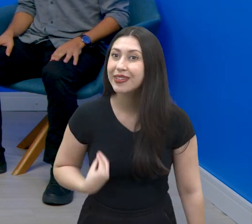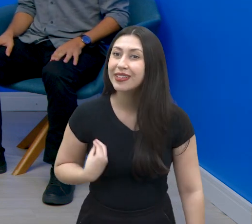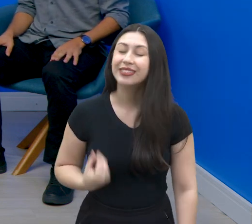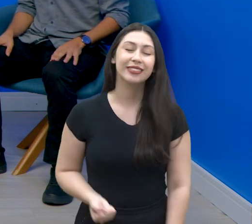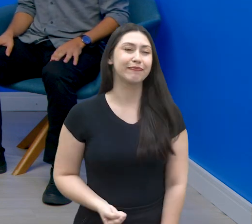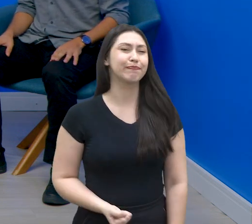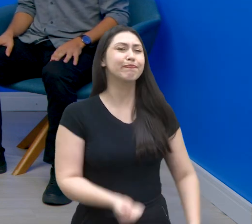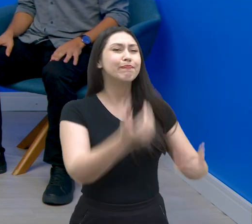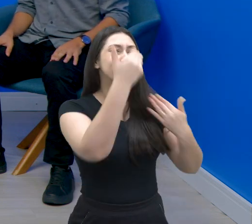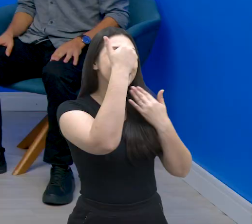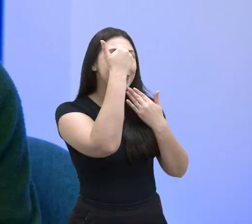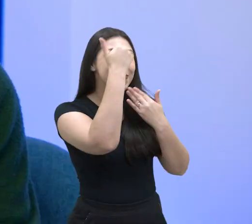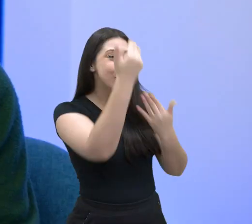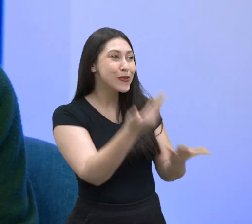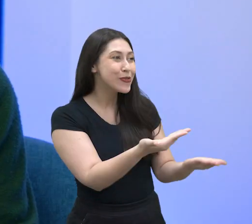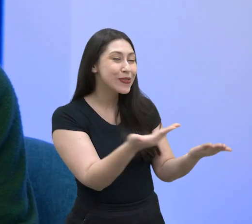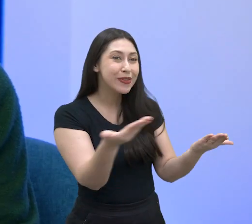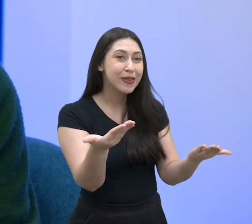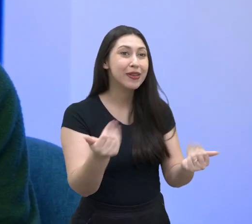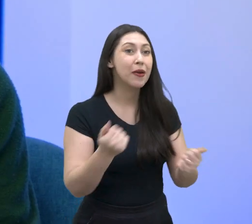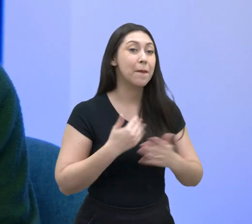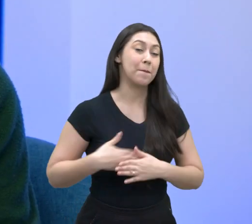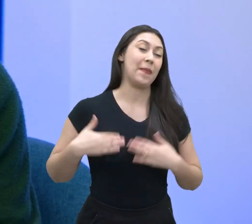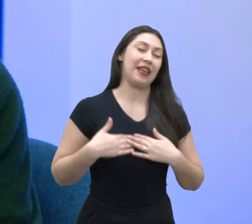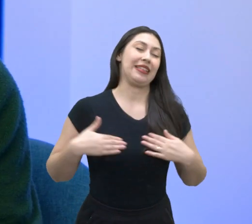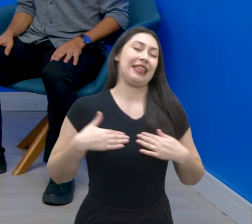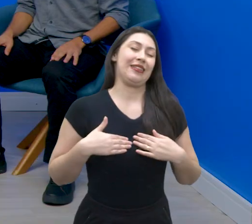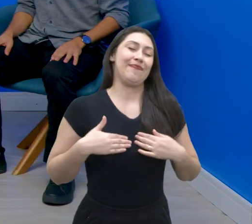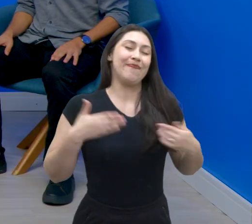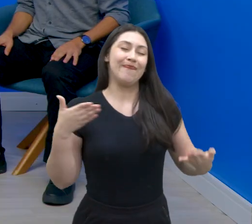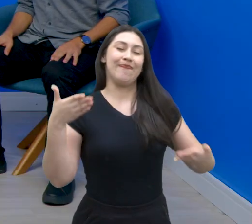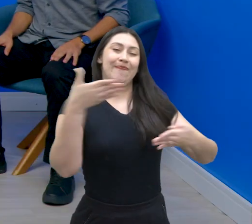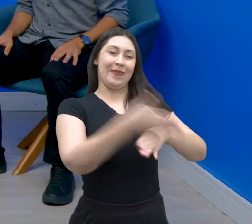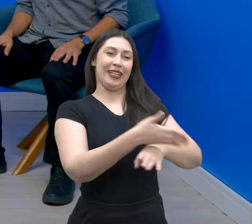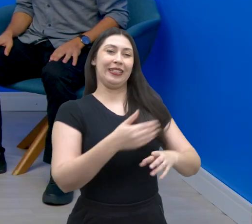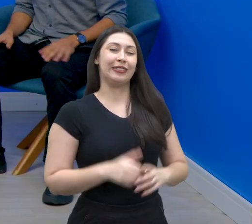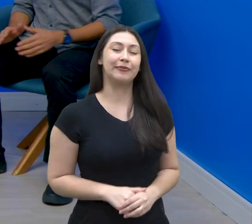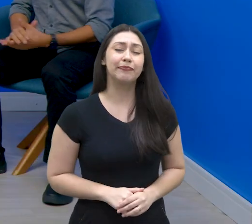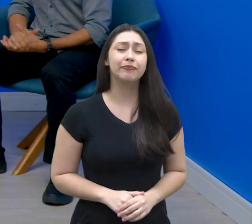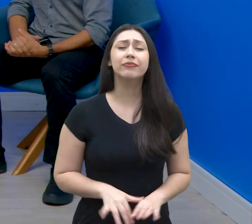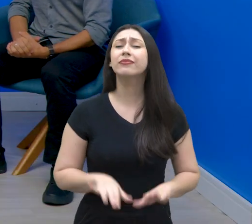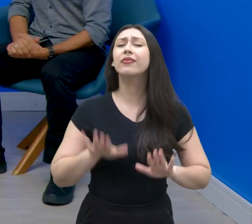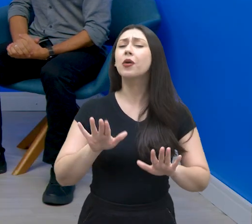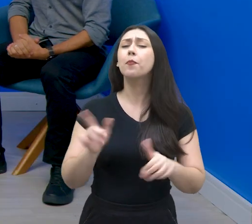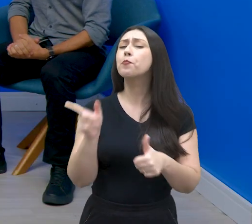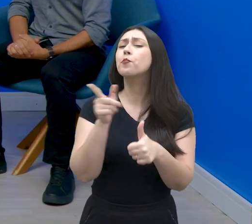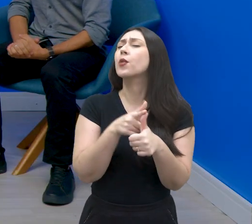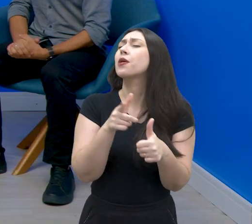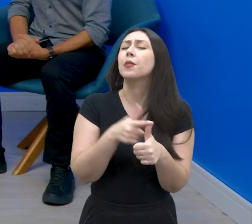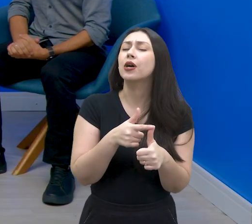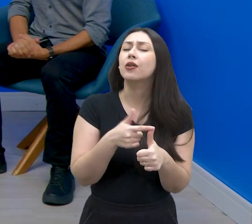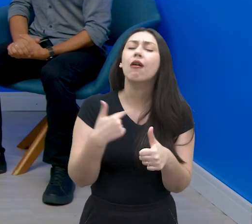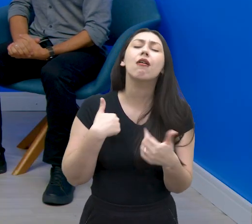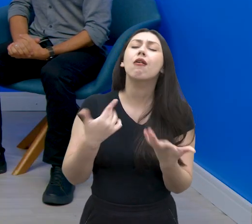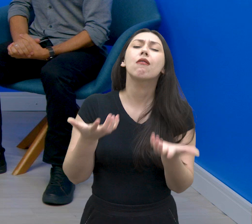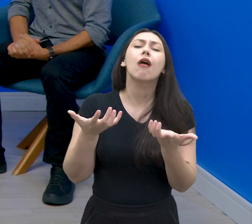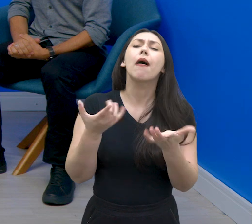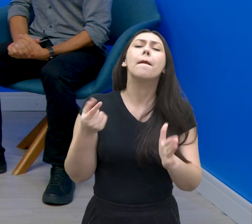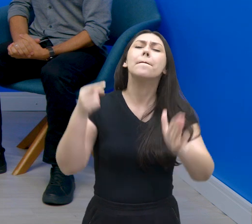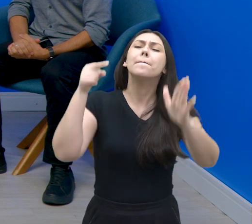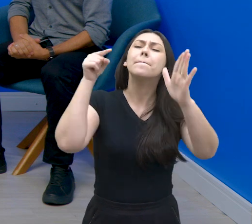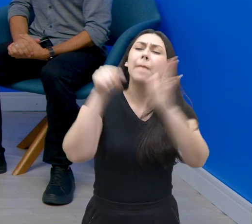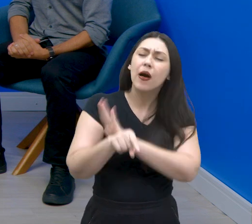obrigado, Matheus. Obrigado, Marvin. É um prazer estar aqui com vocês. Hugo, primeiro gostaria de começar tirando esse elefante